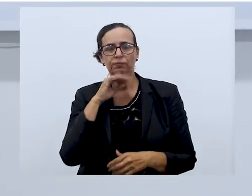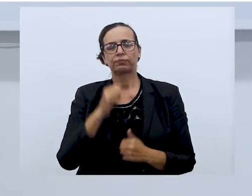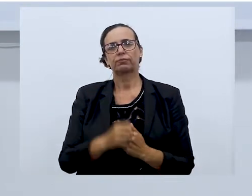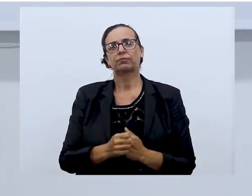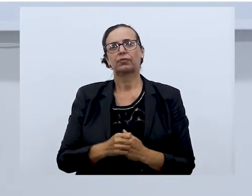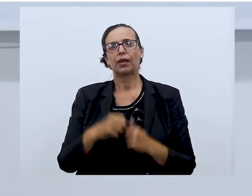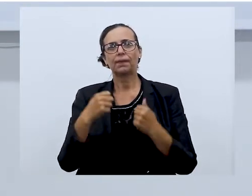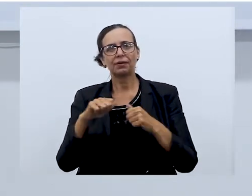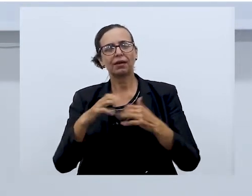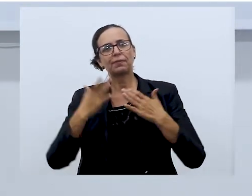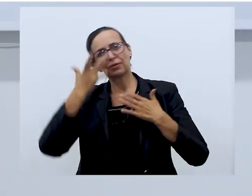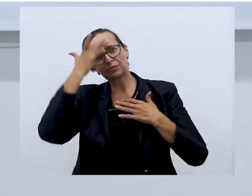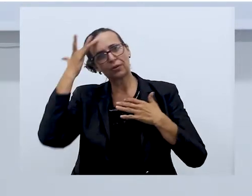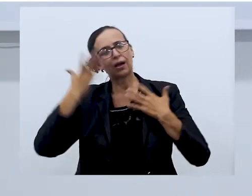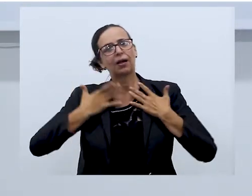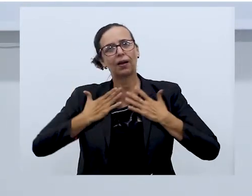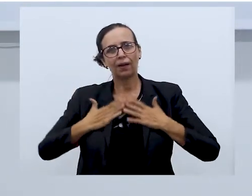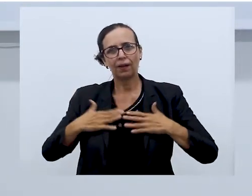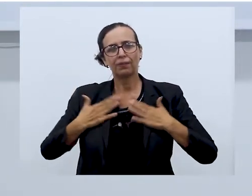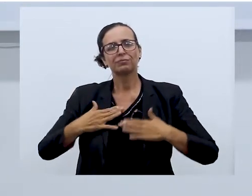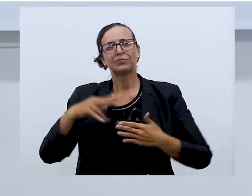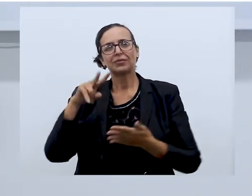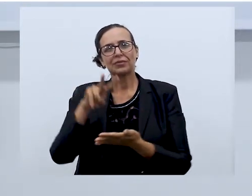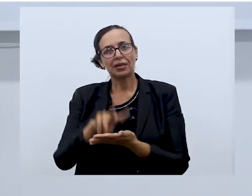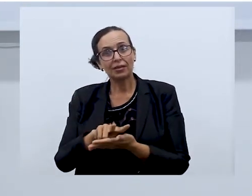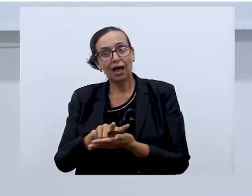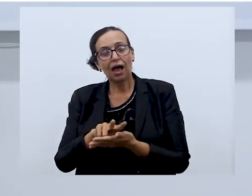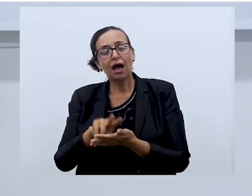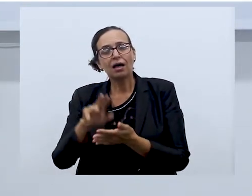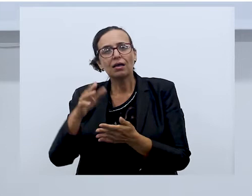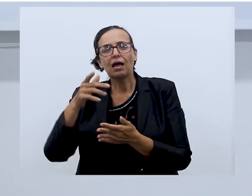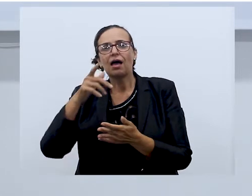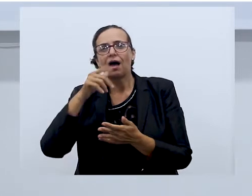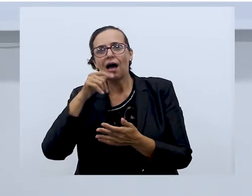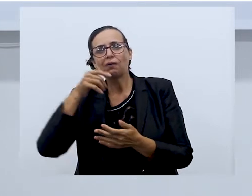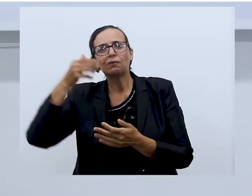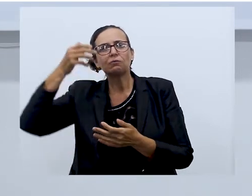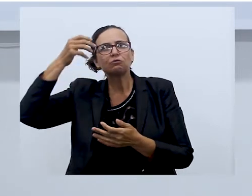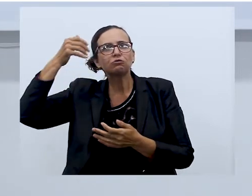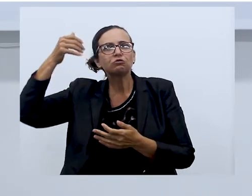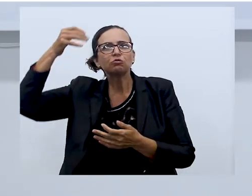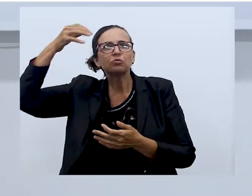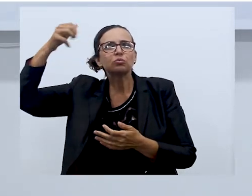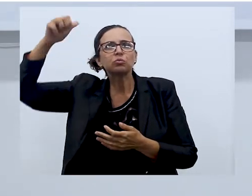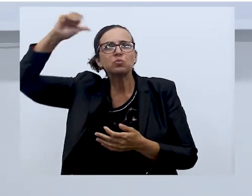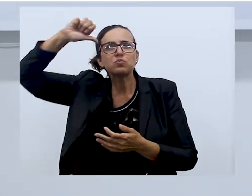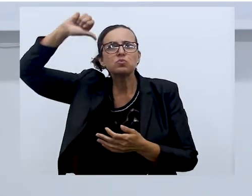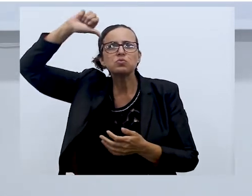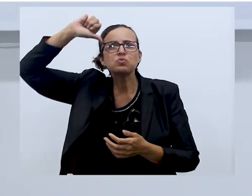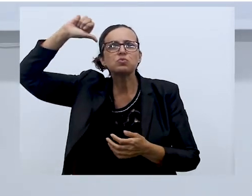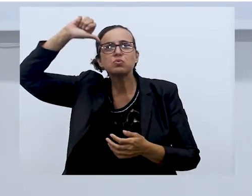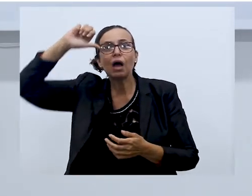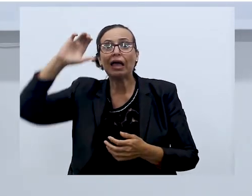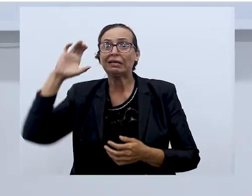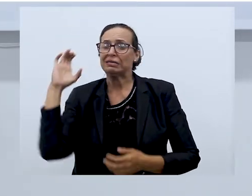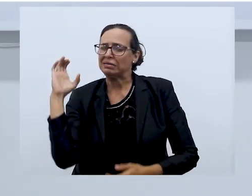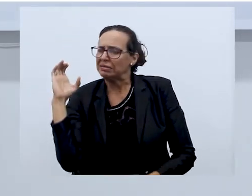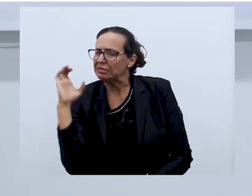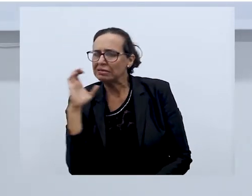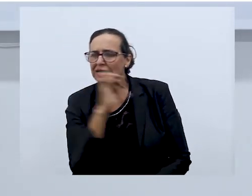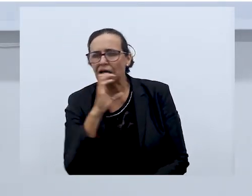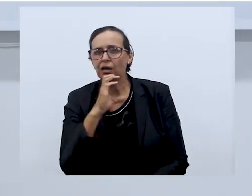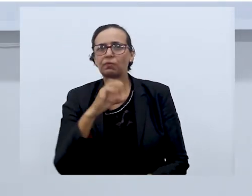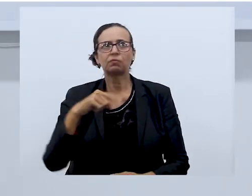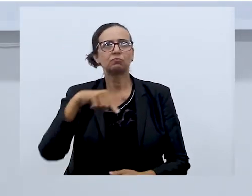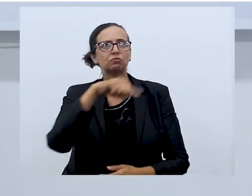ainda. Então, deve-se acalmar a pessoa, deitá-la e ir lavando, tá? Para remover esse produto e procurar